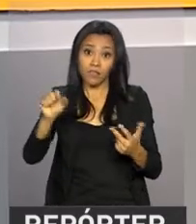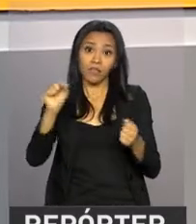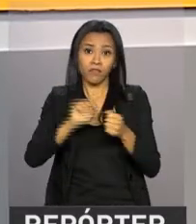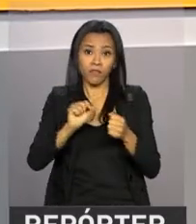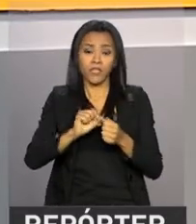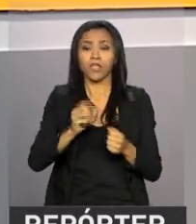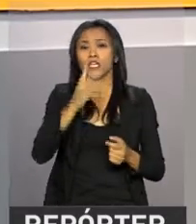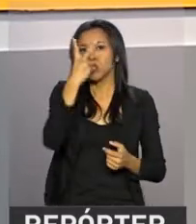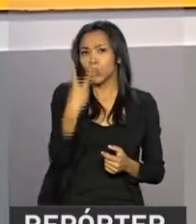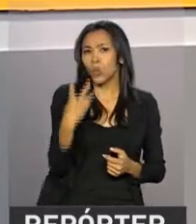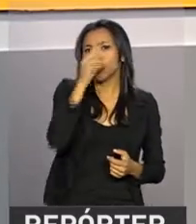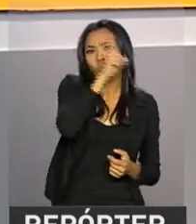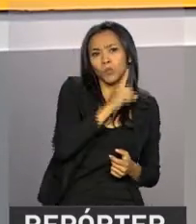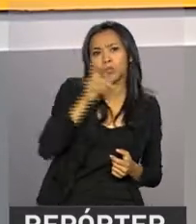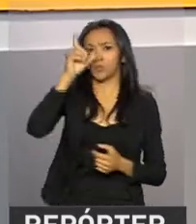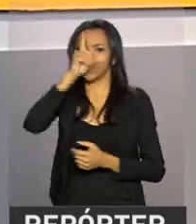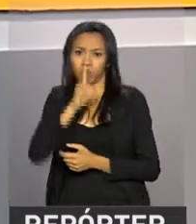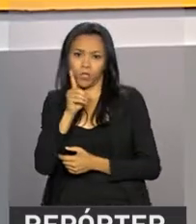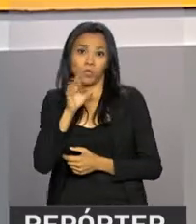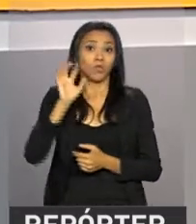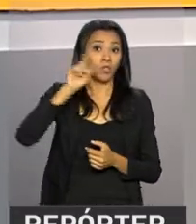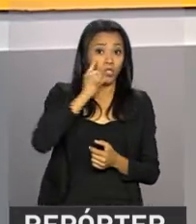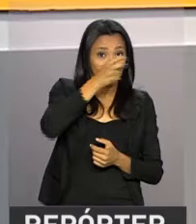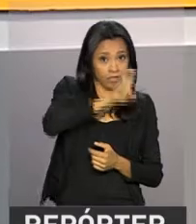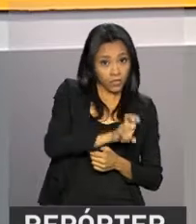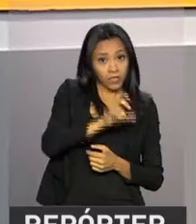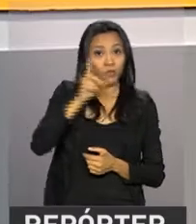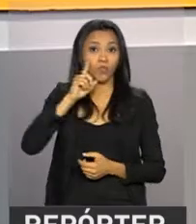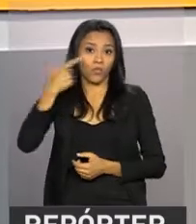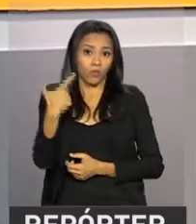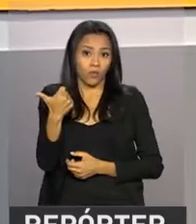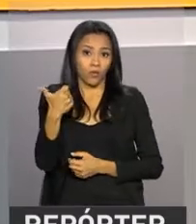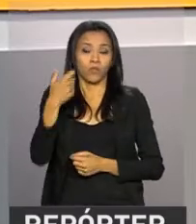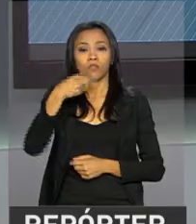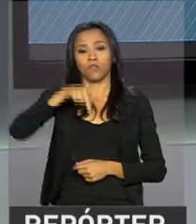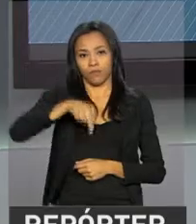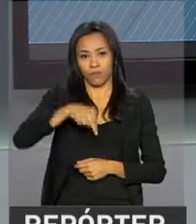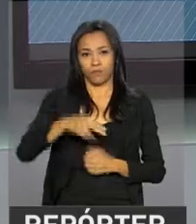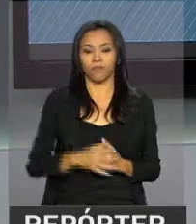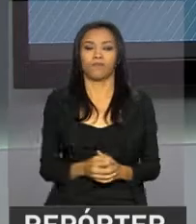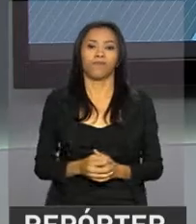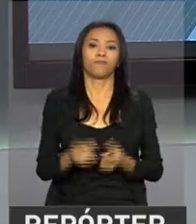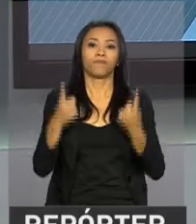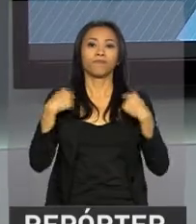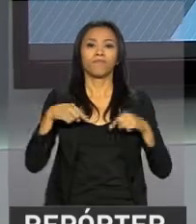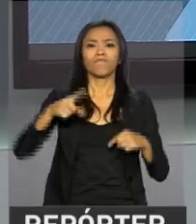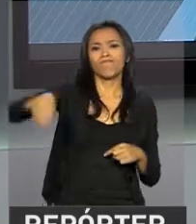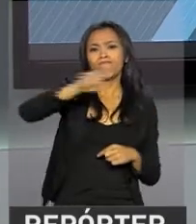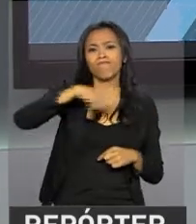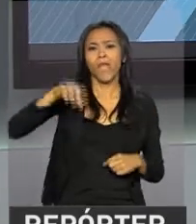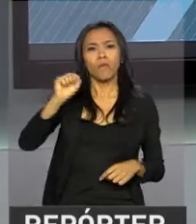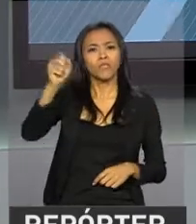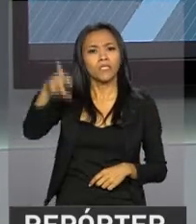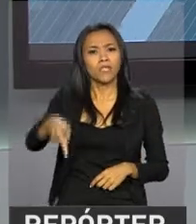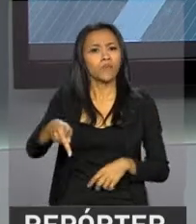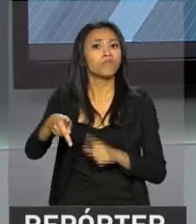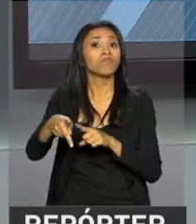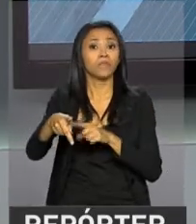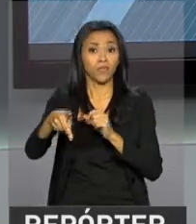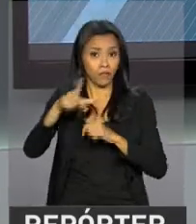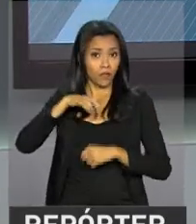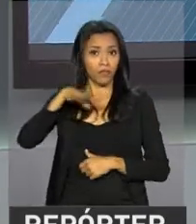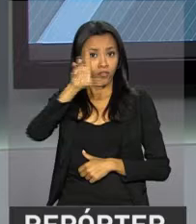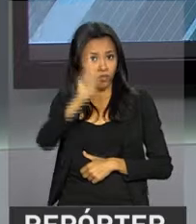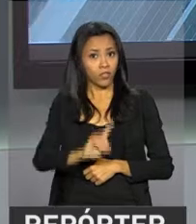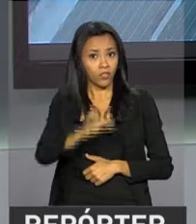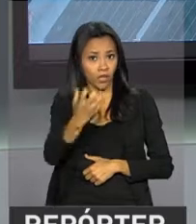dois domingos consecutivos em 5 e 12 de 90 e os aposentados que têm direito